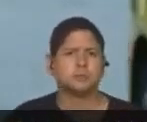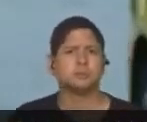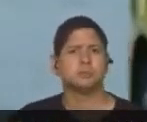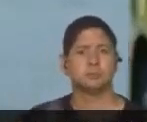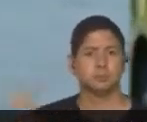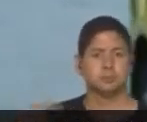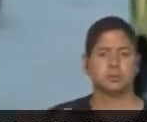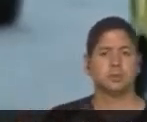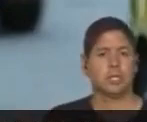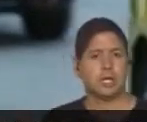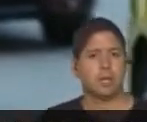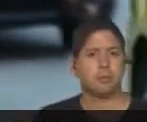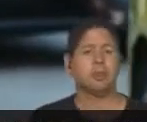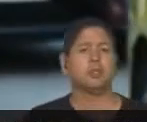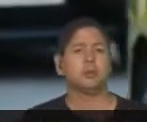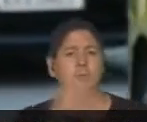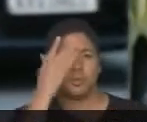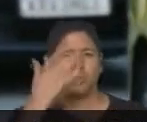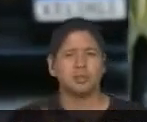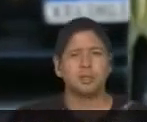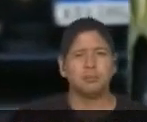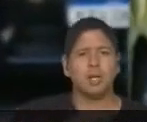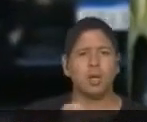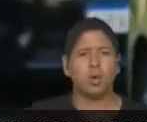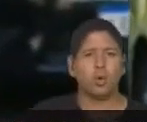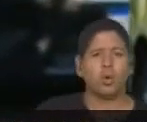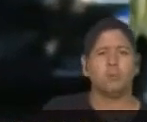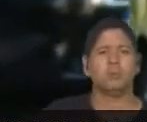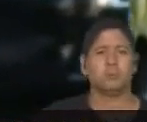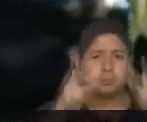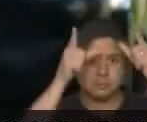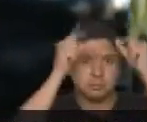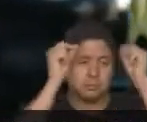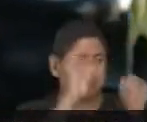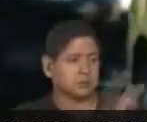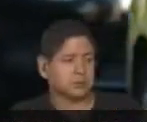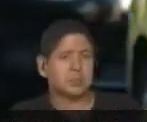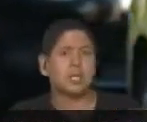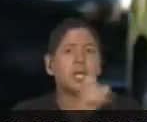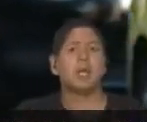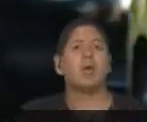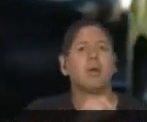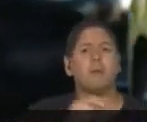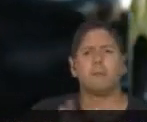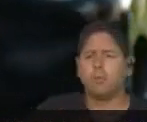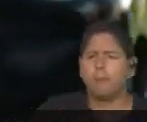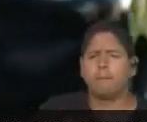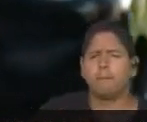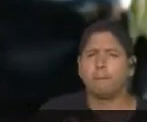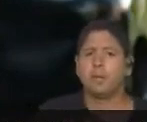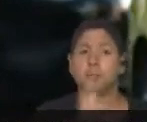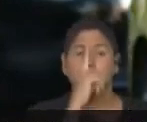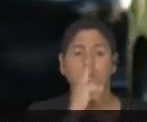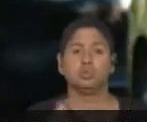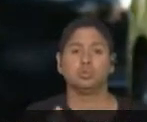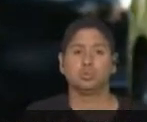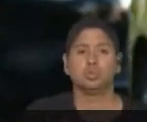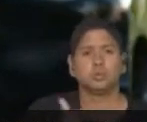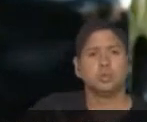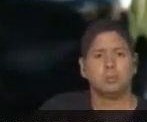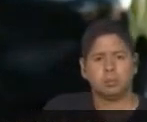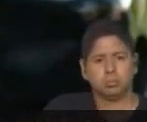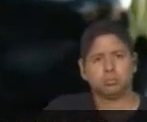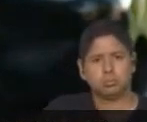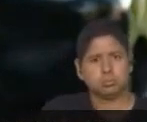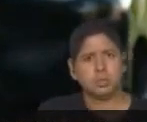de caminhão e servente de obras. Técnico de enfermagem, inclusive, está na lista das profissões mais perigosas, ao lado do trabalho rural